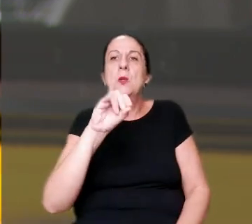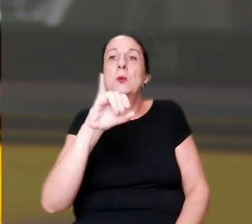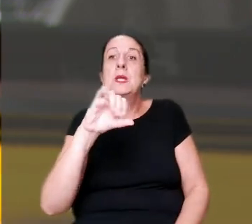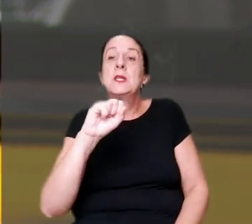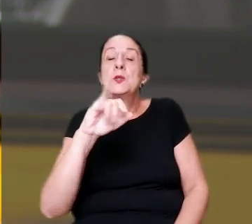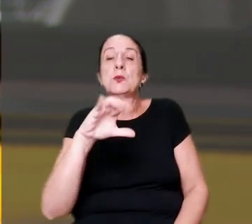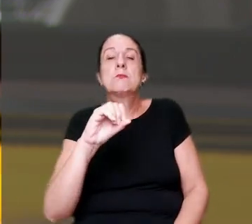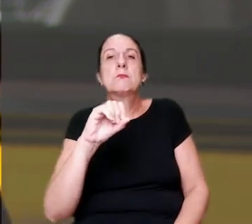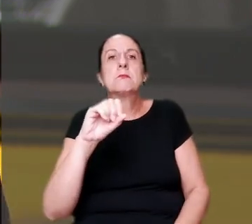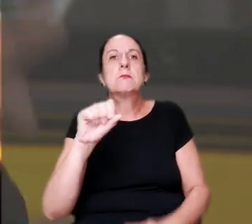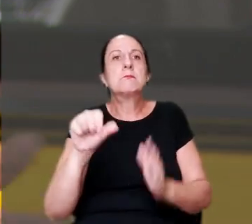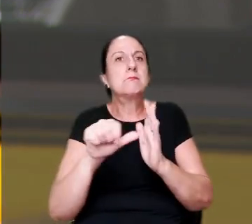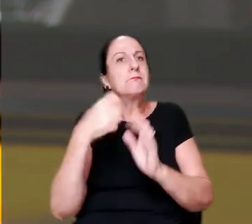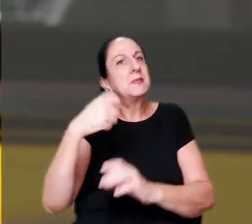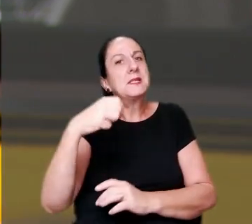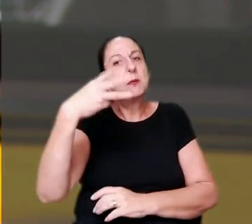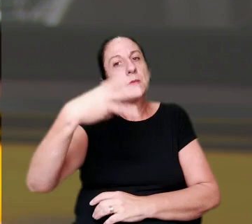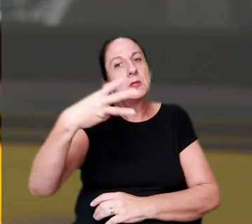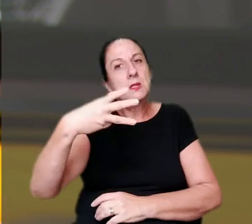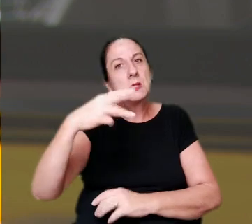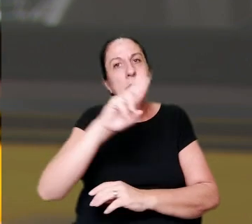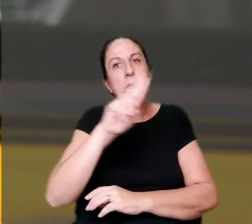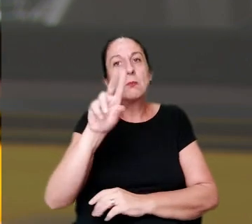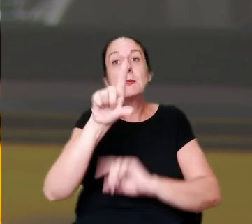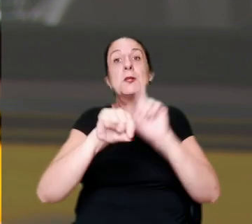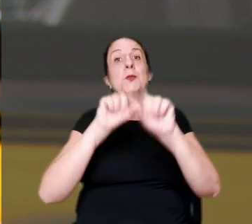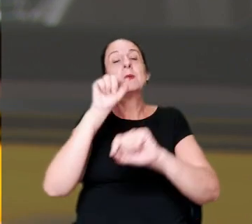Precisamos de um 3º nome e escolhemos o seu nome.